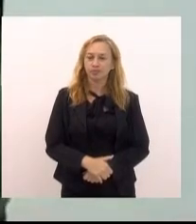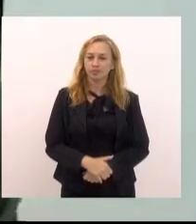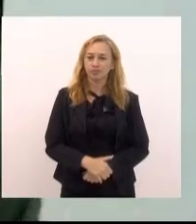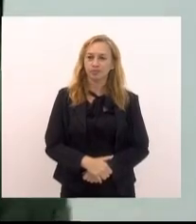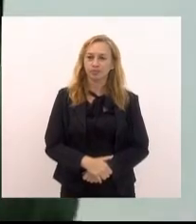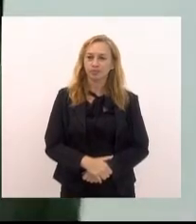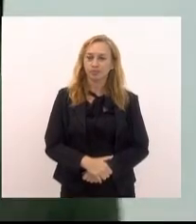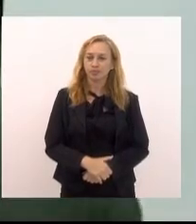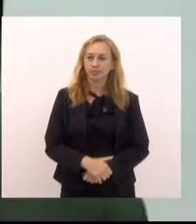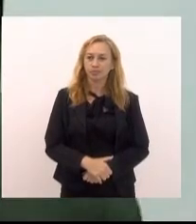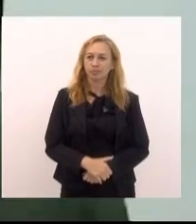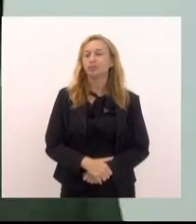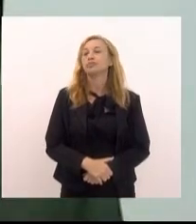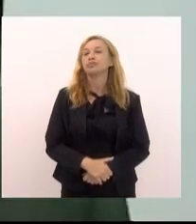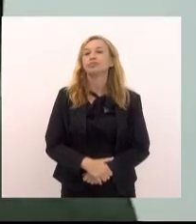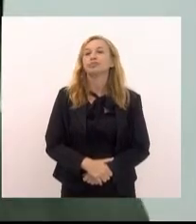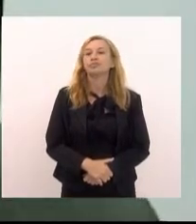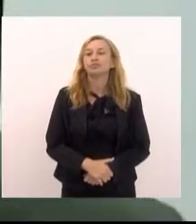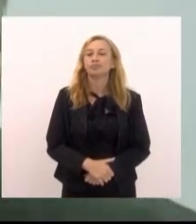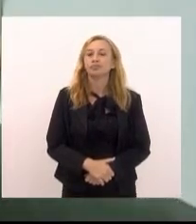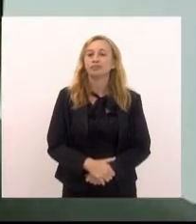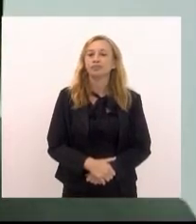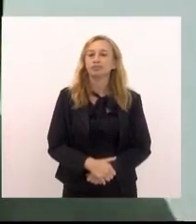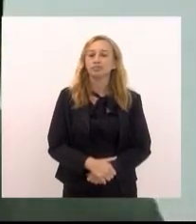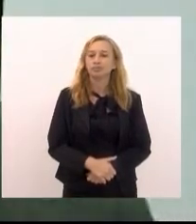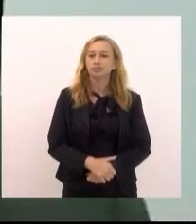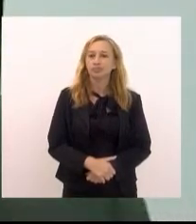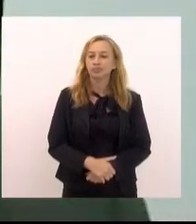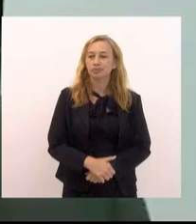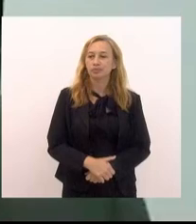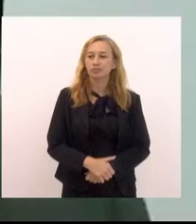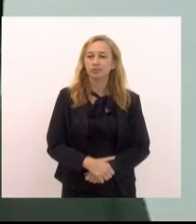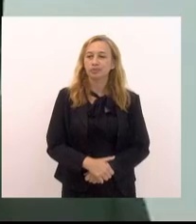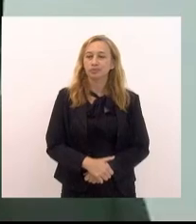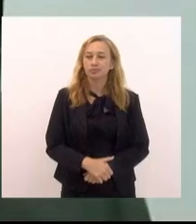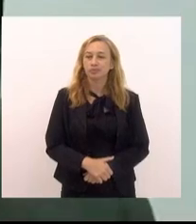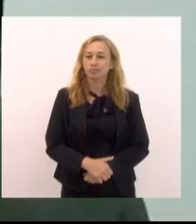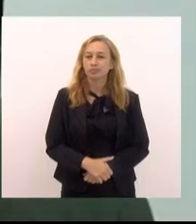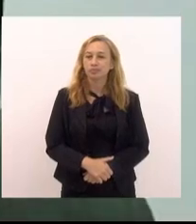por aqueles que têm deficiência auditiva.